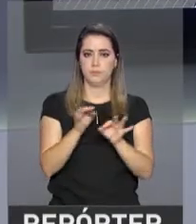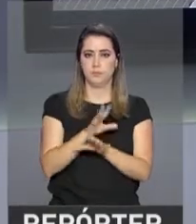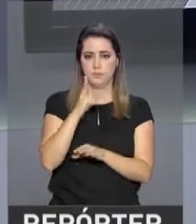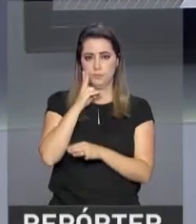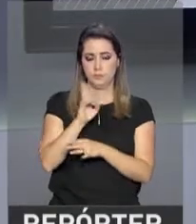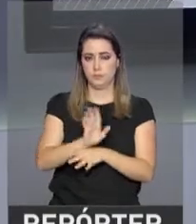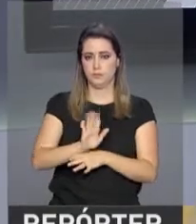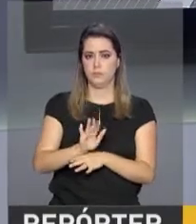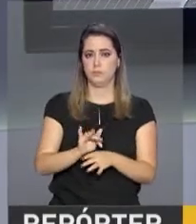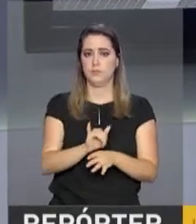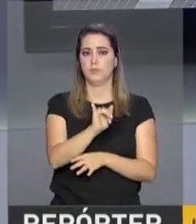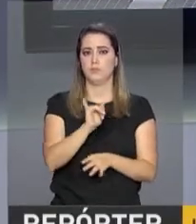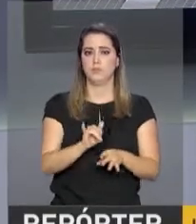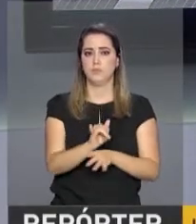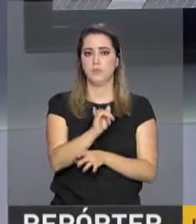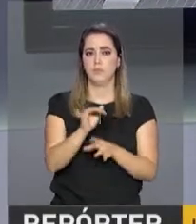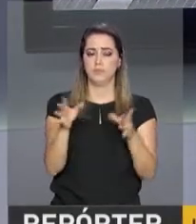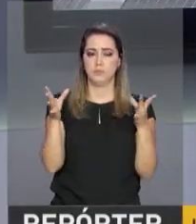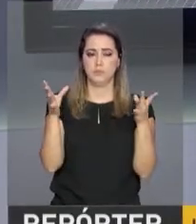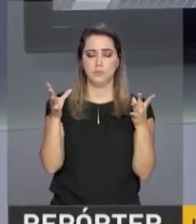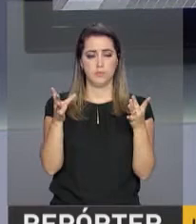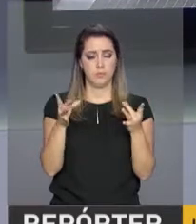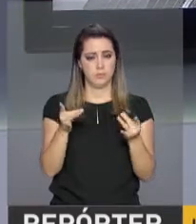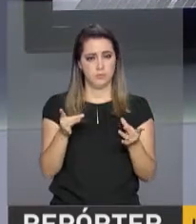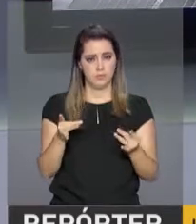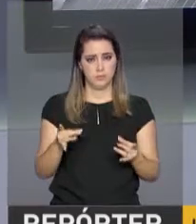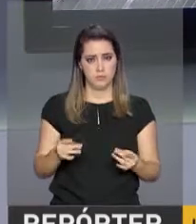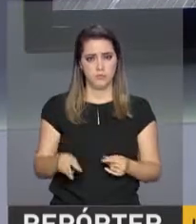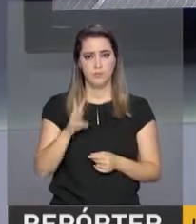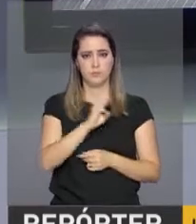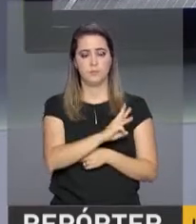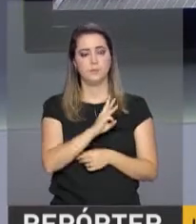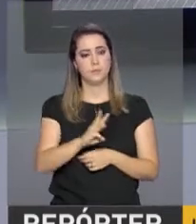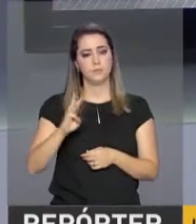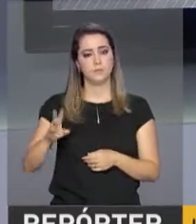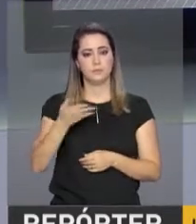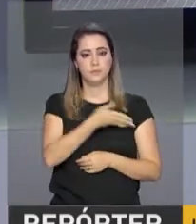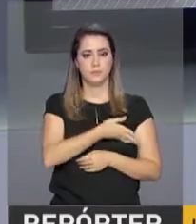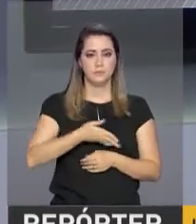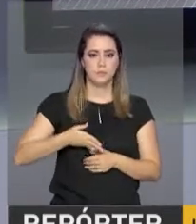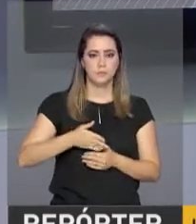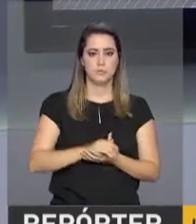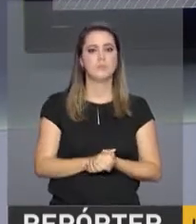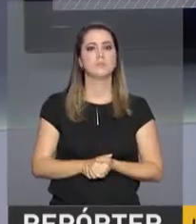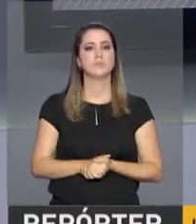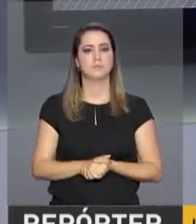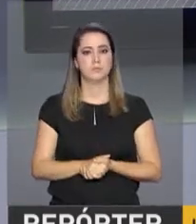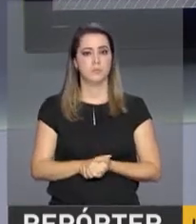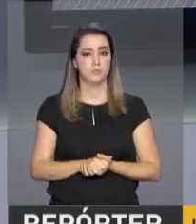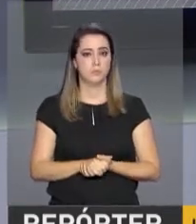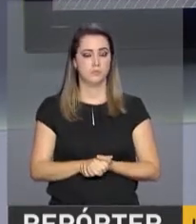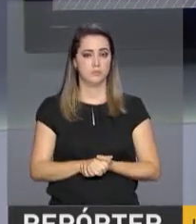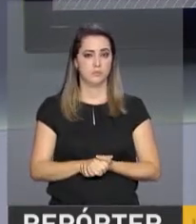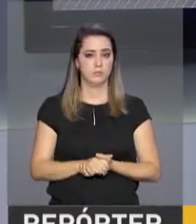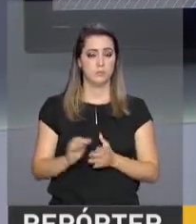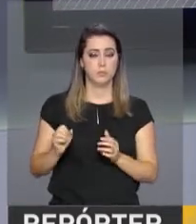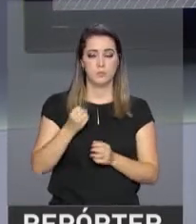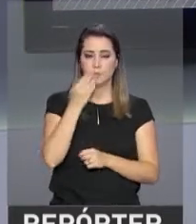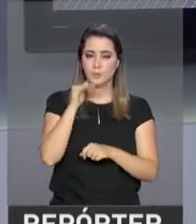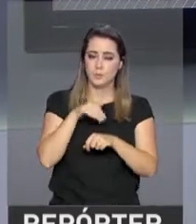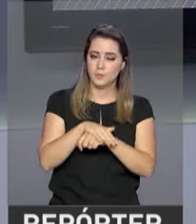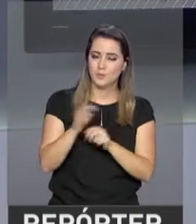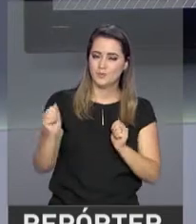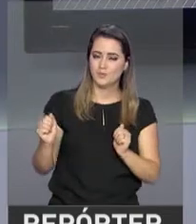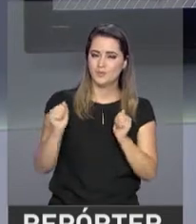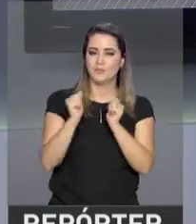aqui. Você pode rever as reportagens no YouTube. E toda a nossa programação também está na página da NBR na internet. Uma boa noite